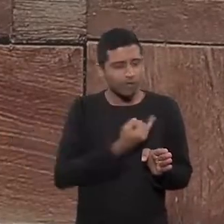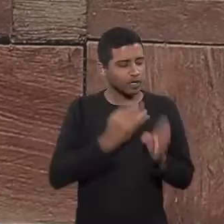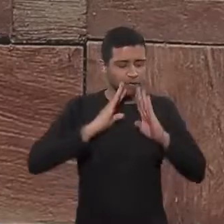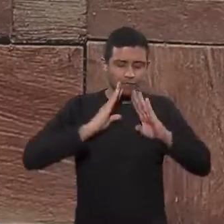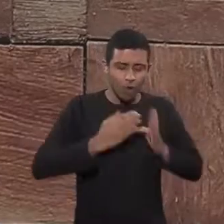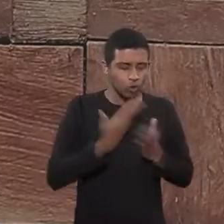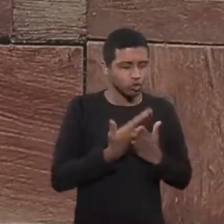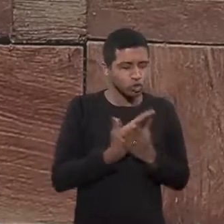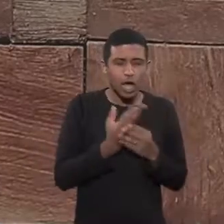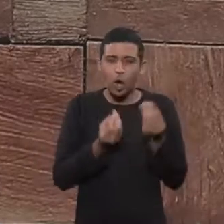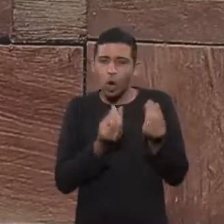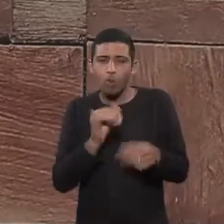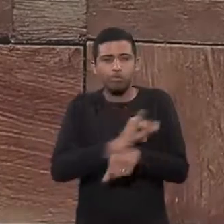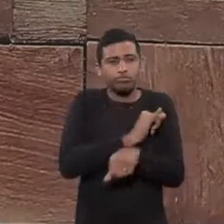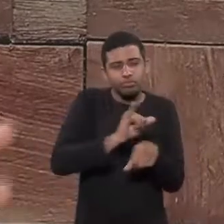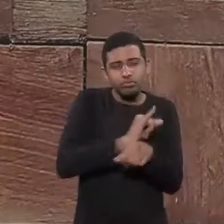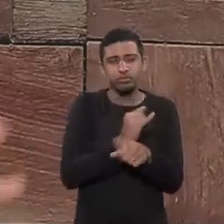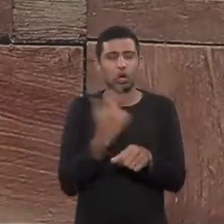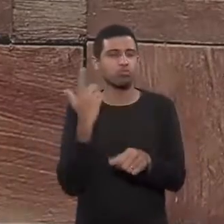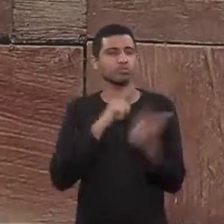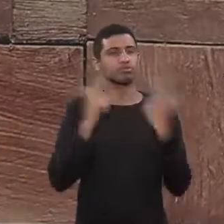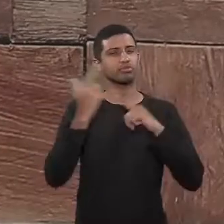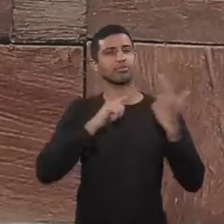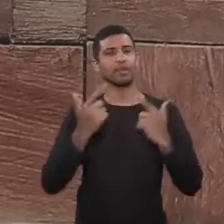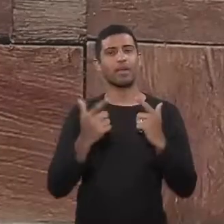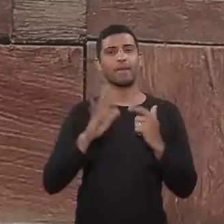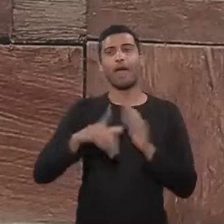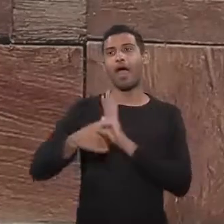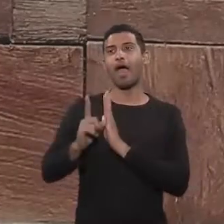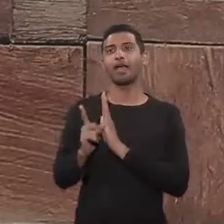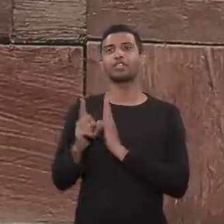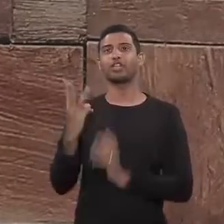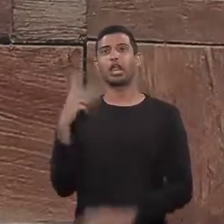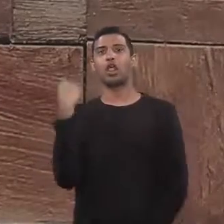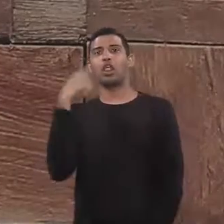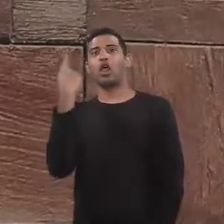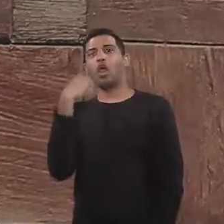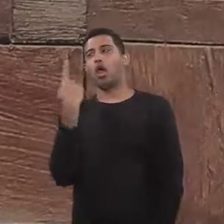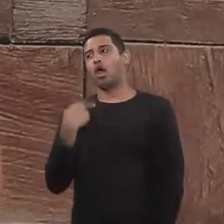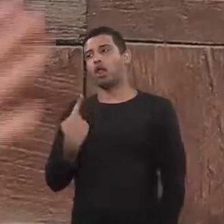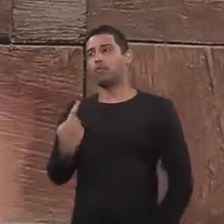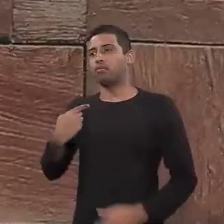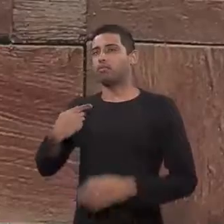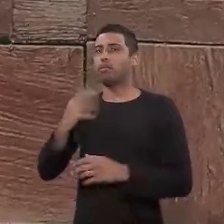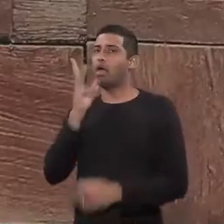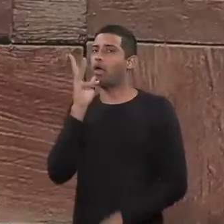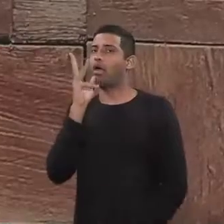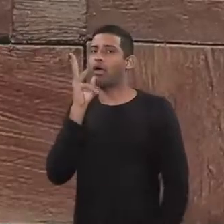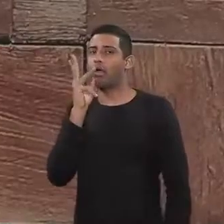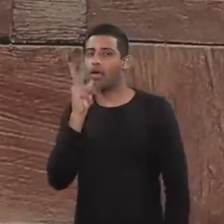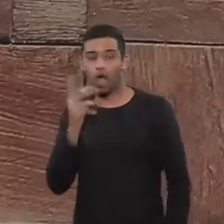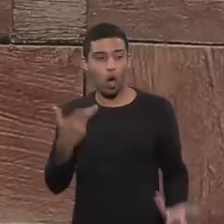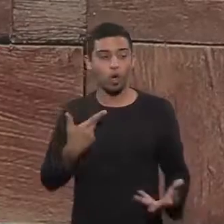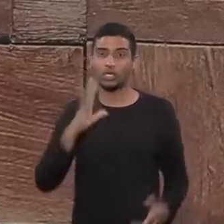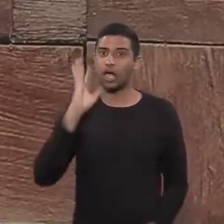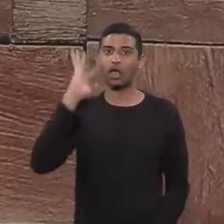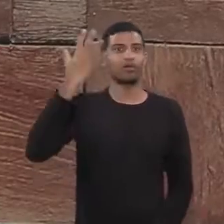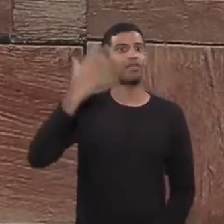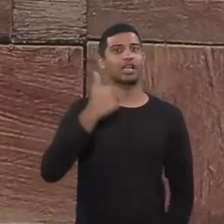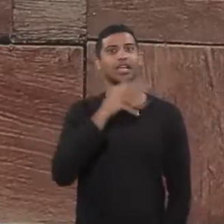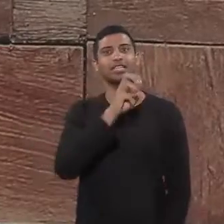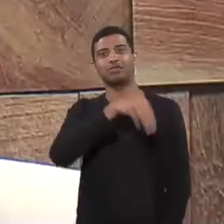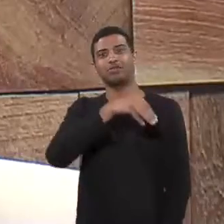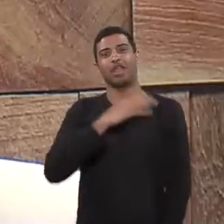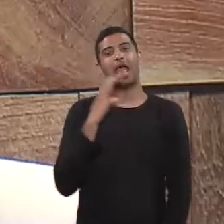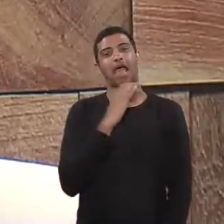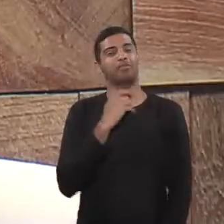você vai estudar assim, para conseguir talvez o que antes você faria em 3 horas, hoje em 15 minutos você tem que resolver. Muito interessante.